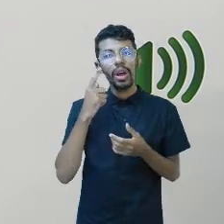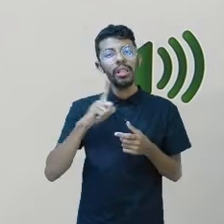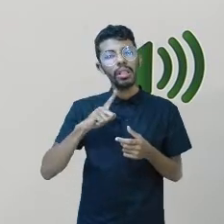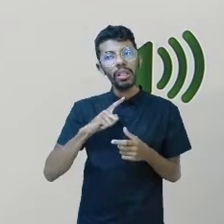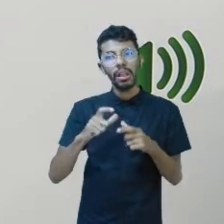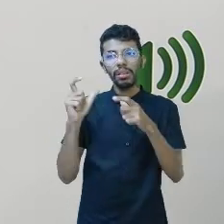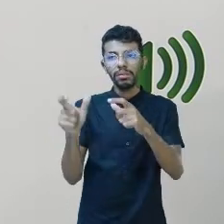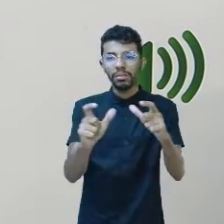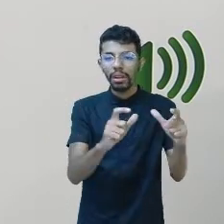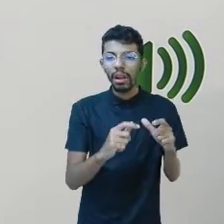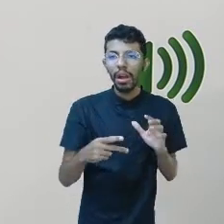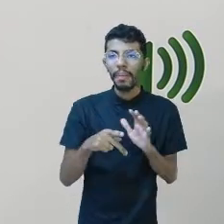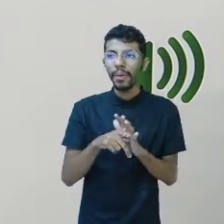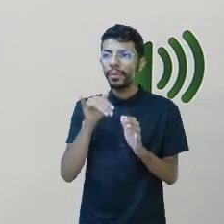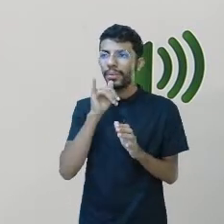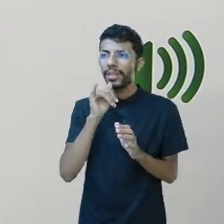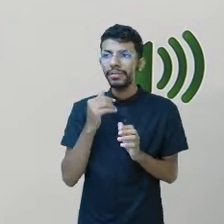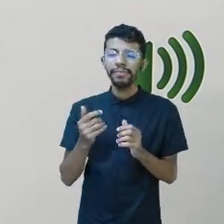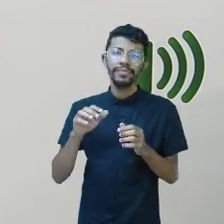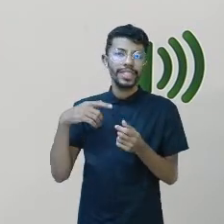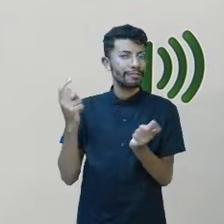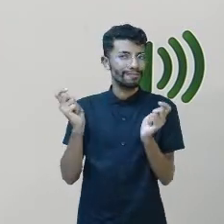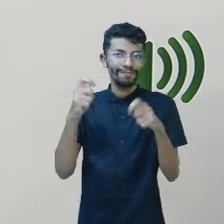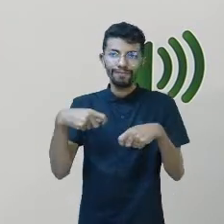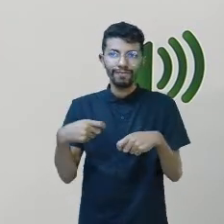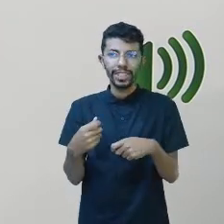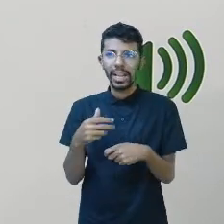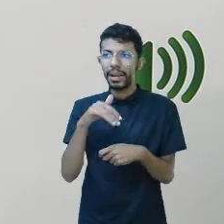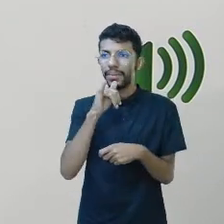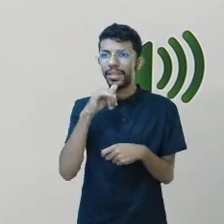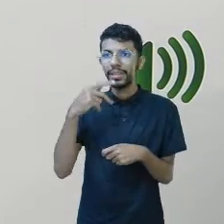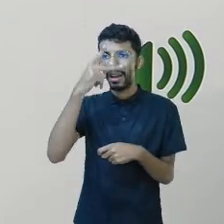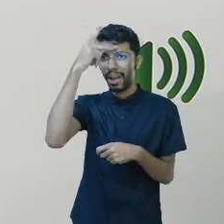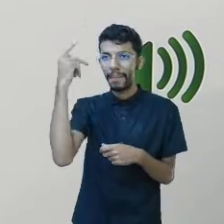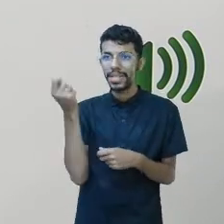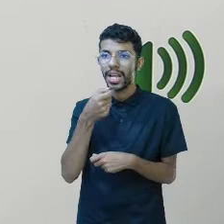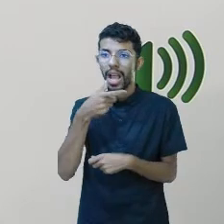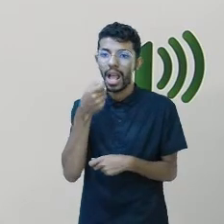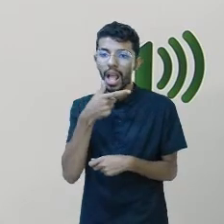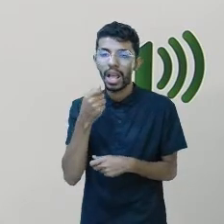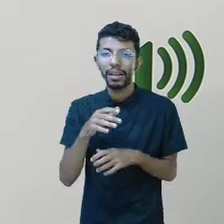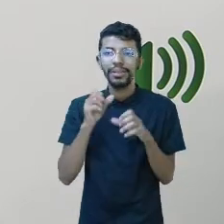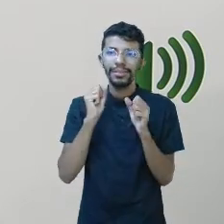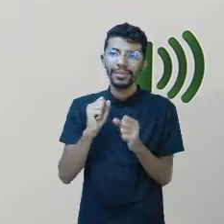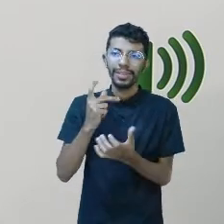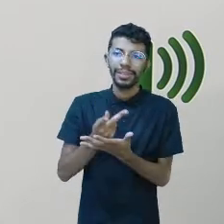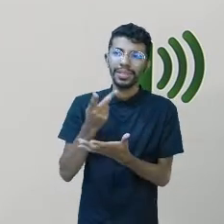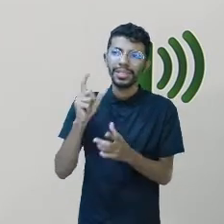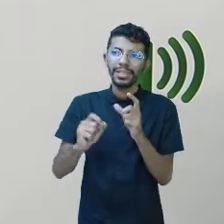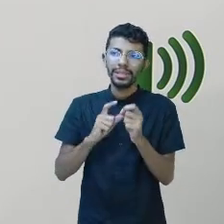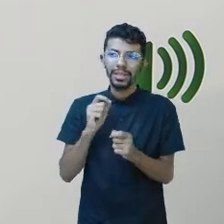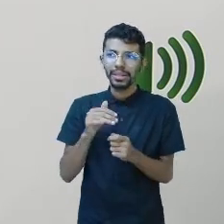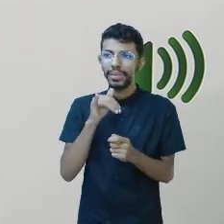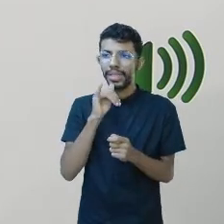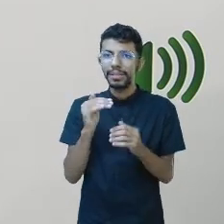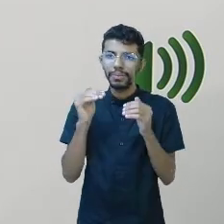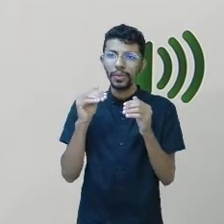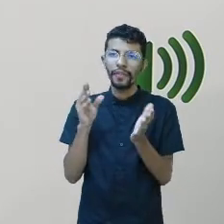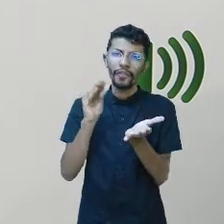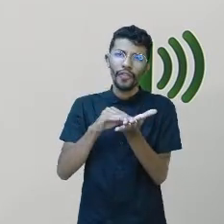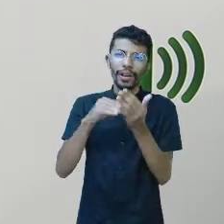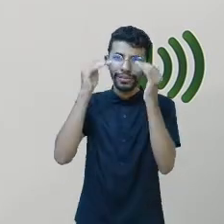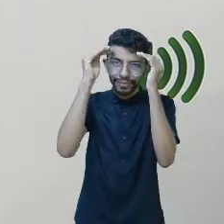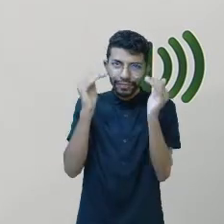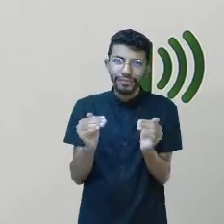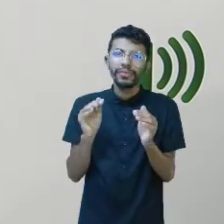lugares, cerimônias, que não cabem ali uma pessoa está contando piada, se torna uma coisa desrespeitosa, não